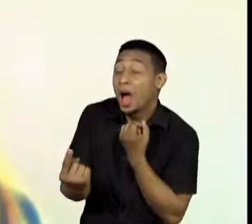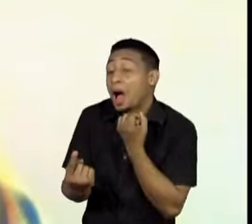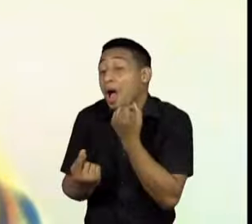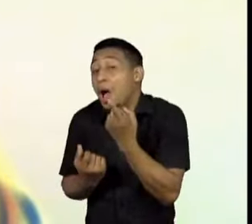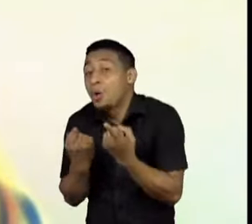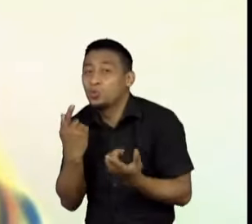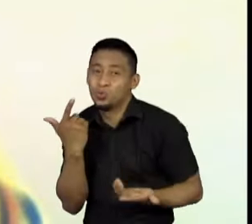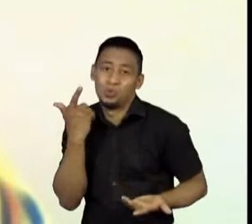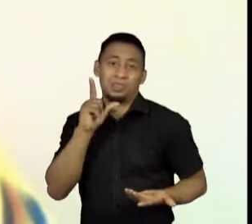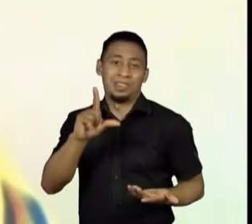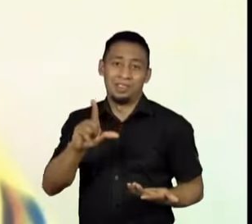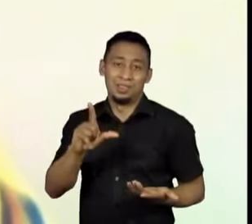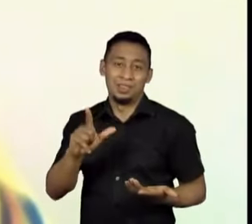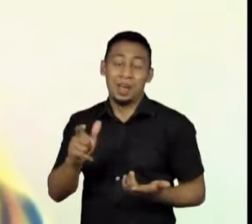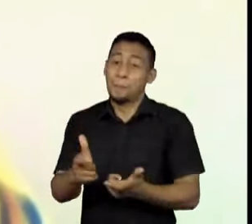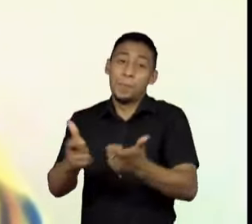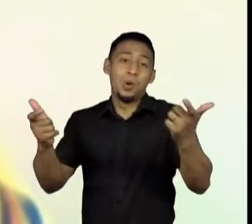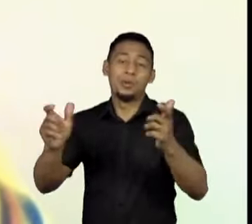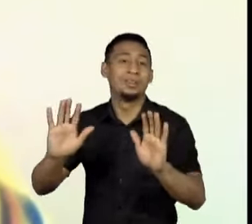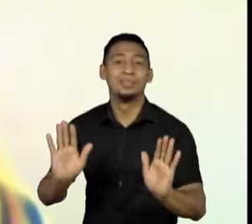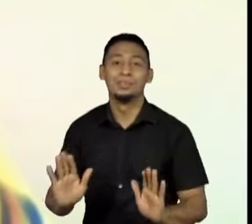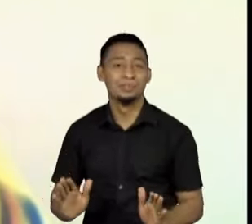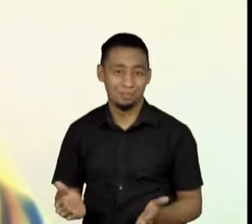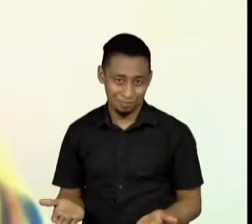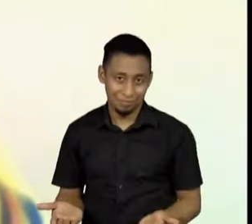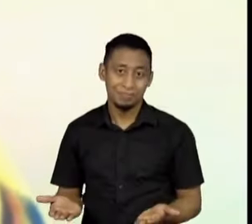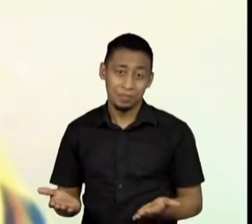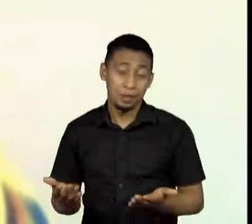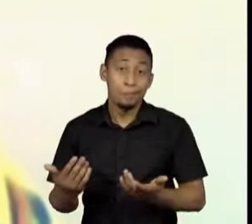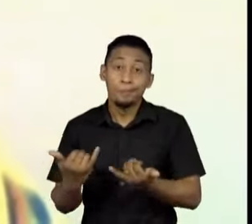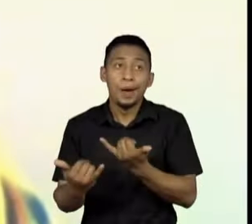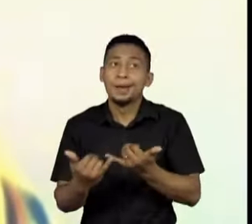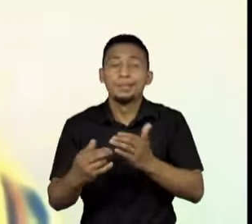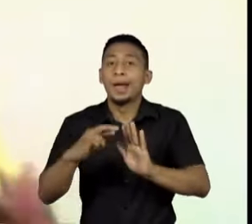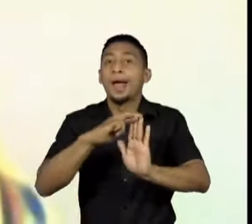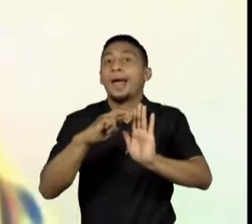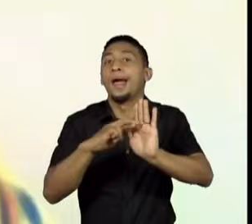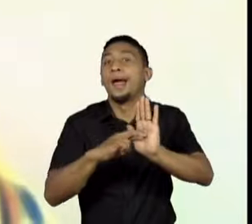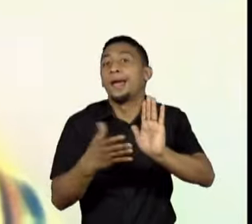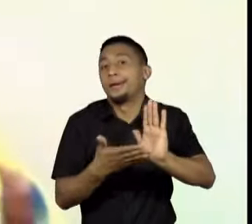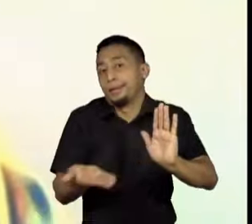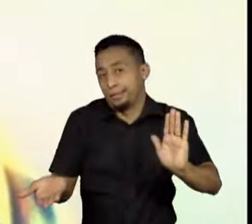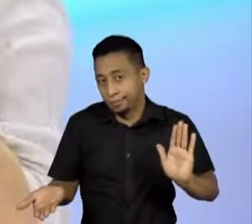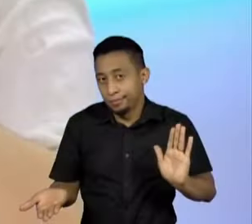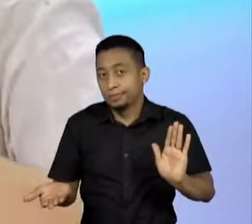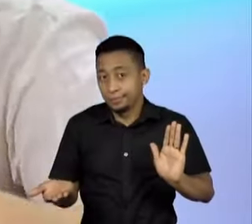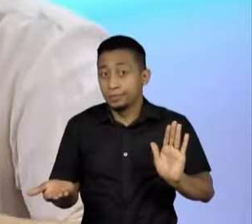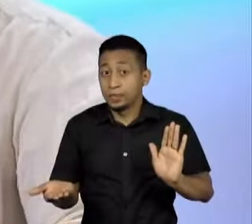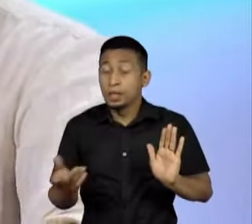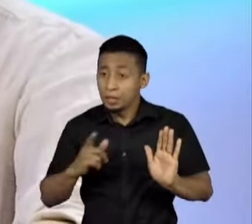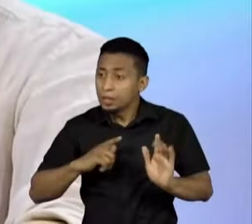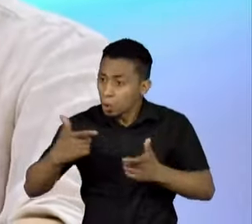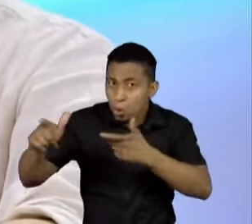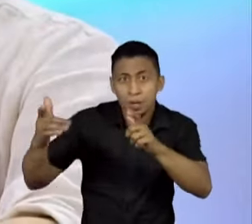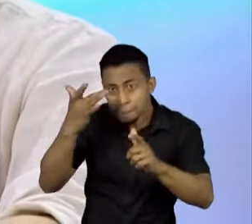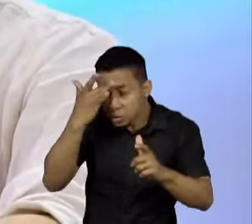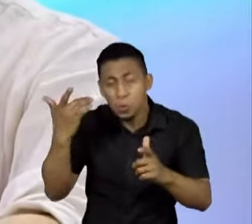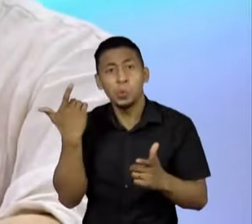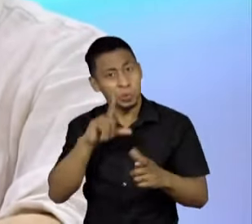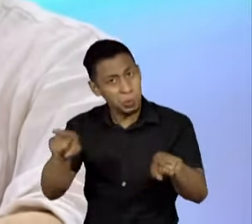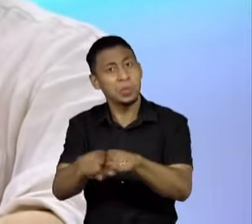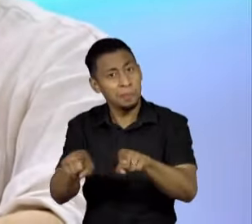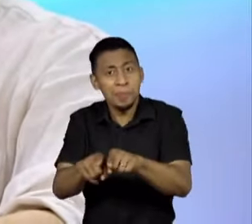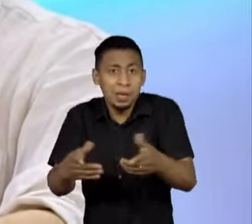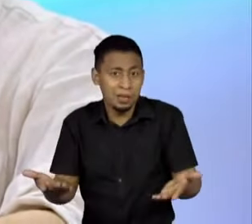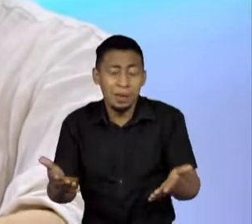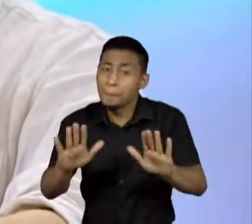esquecendo que a exceção, ela simplesmente confirma uma regra, então há outro sujeito por essas situações, então em